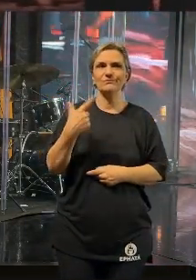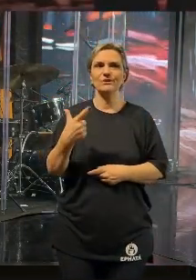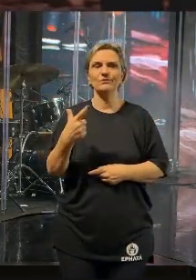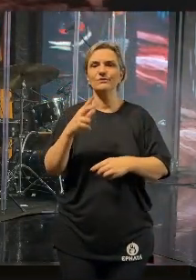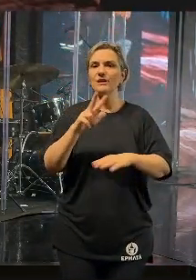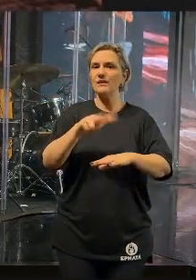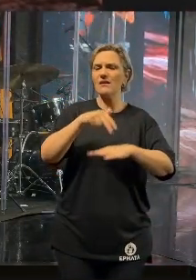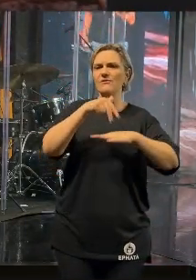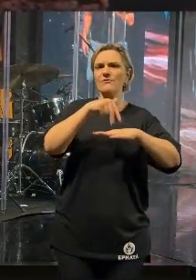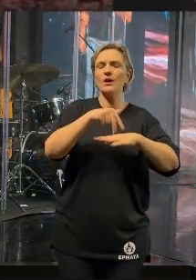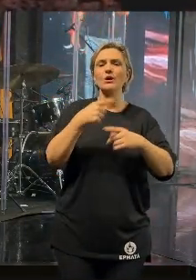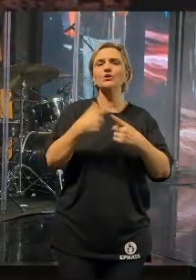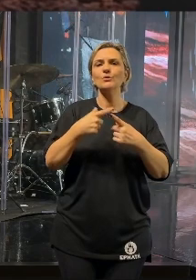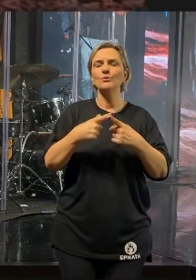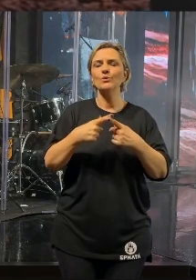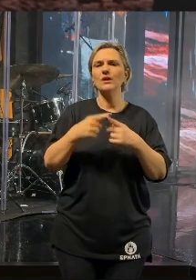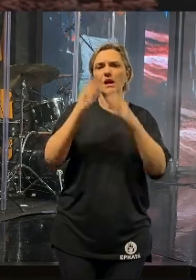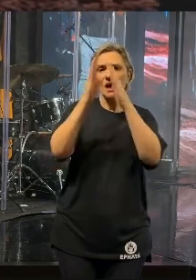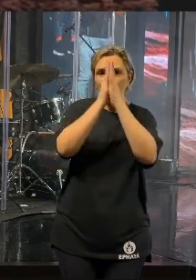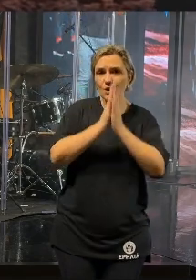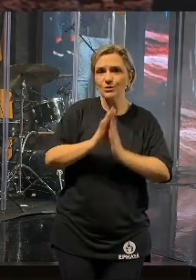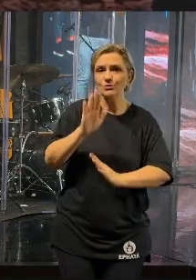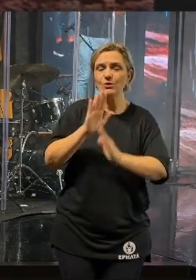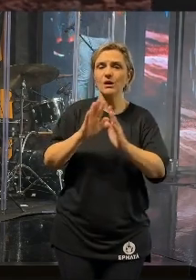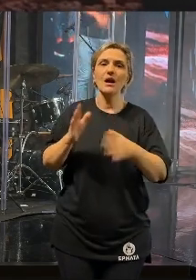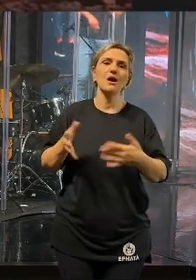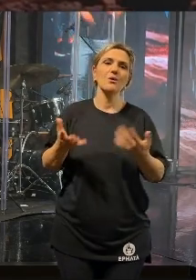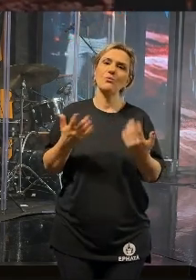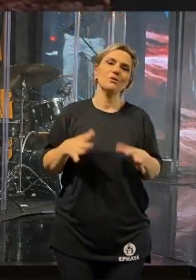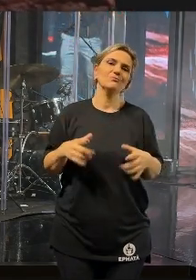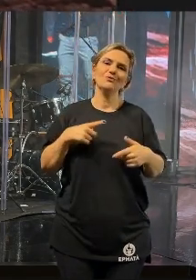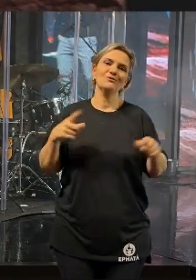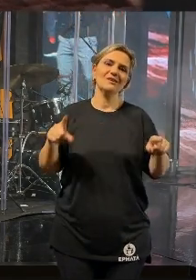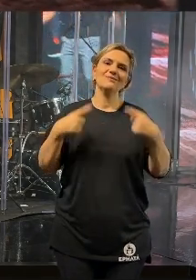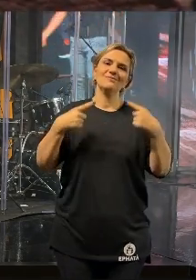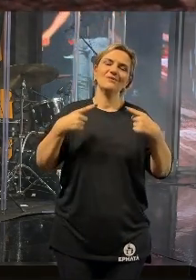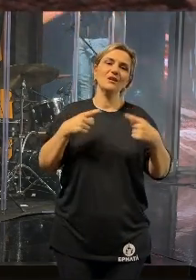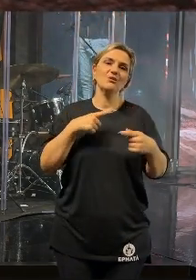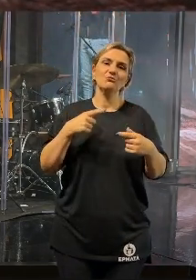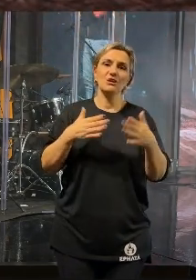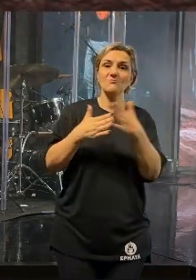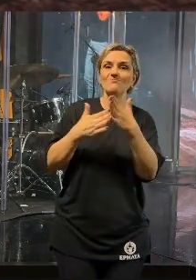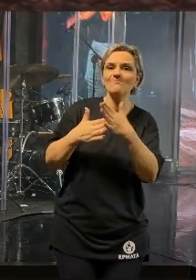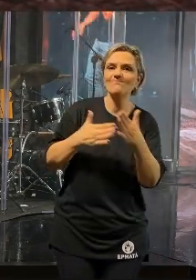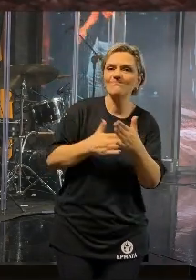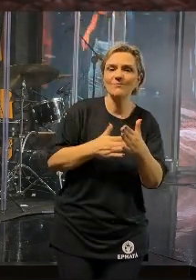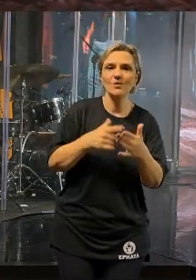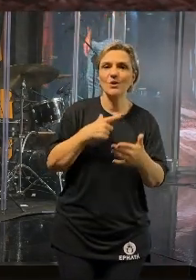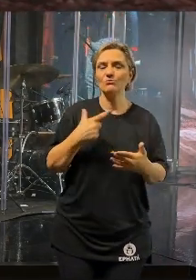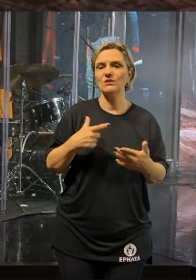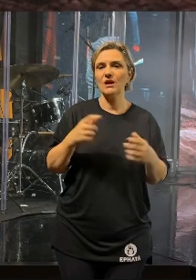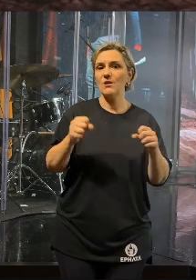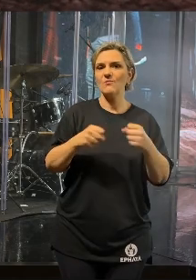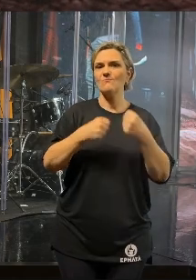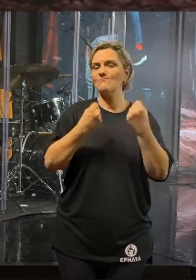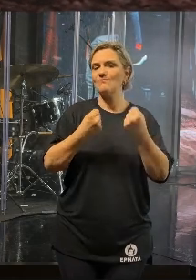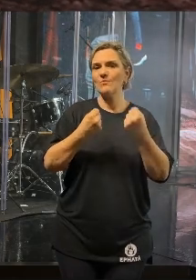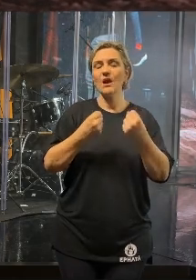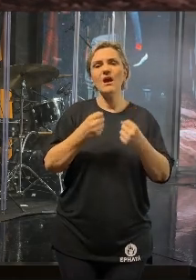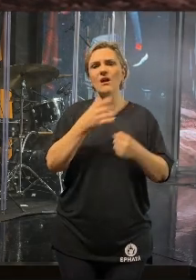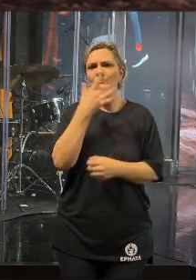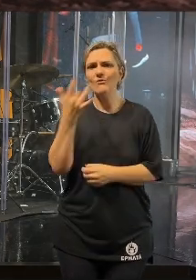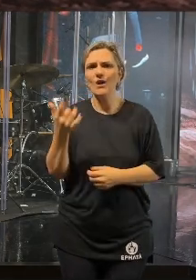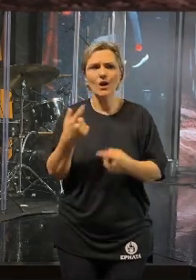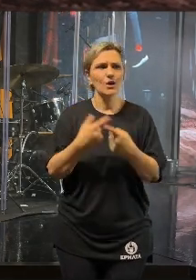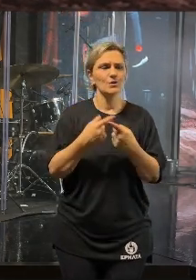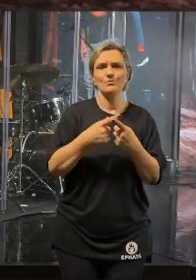levante. Porque vem comigo, adorar quando você não é afrontado, quando não tem levante, quando não tem obstáculo, quando não tem imposição, é fácil, porque